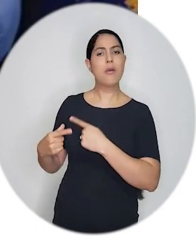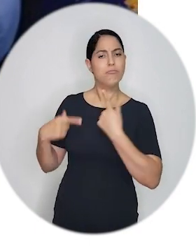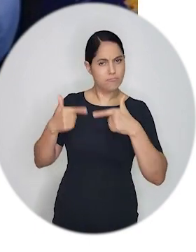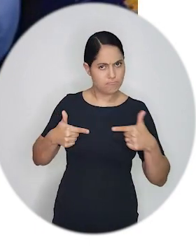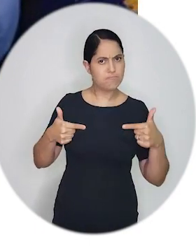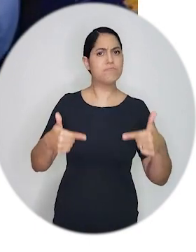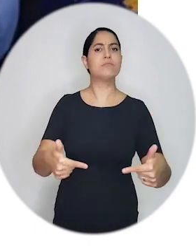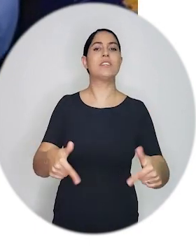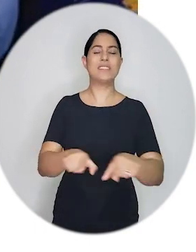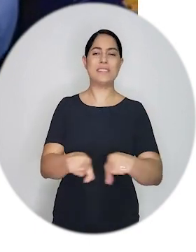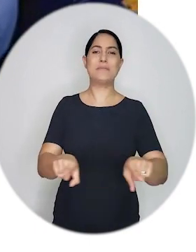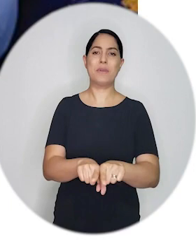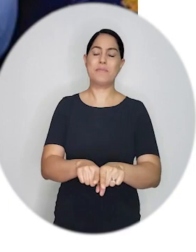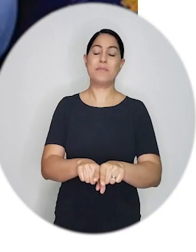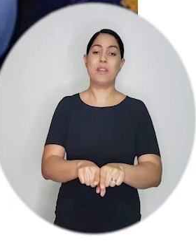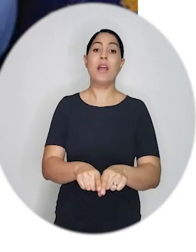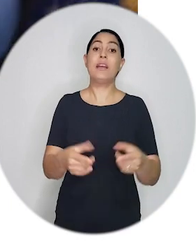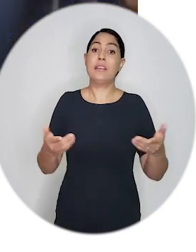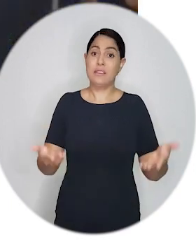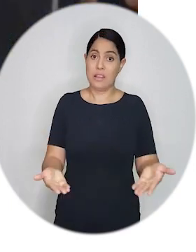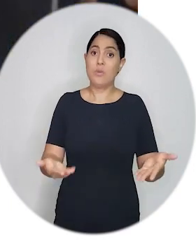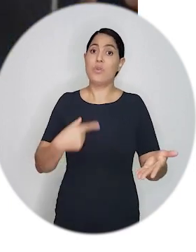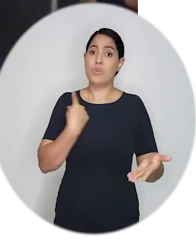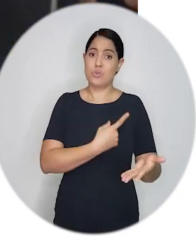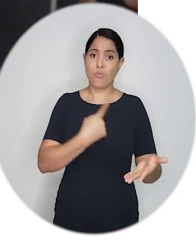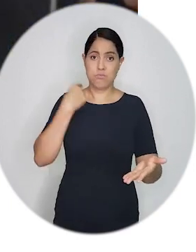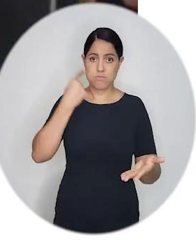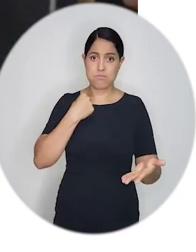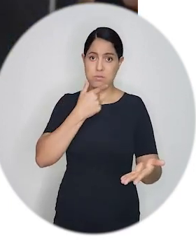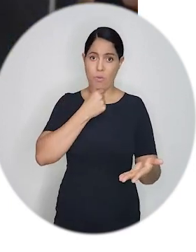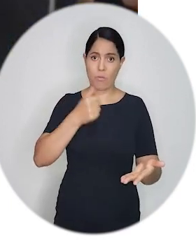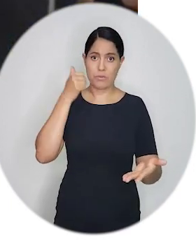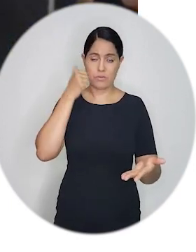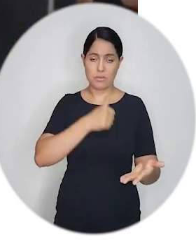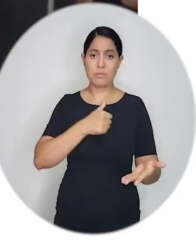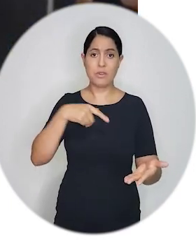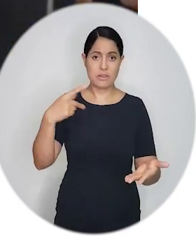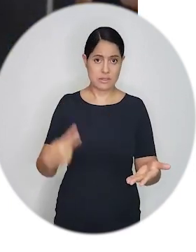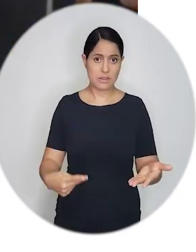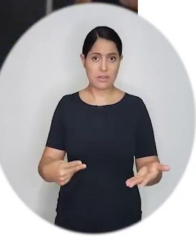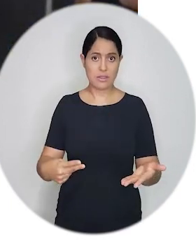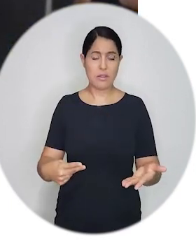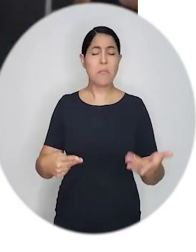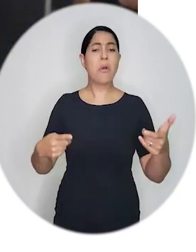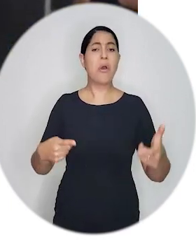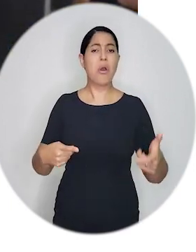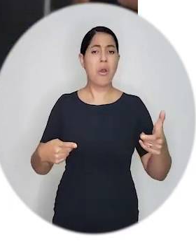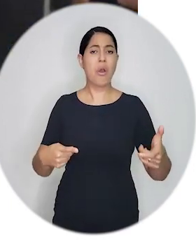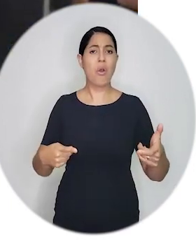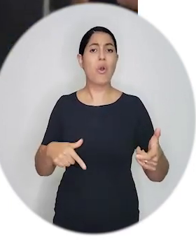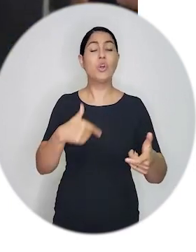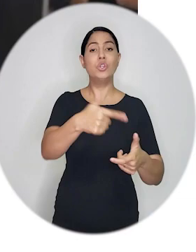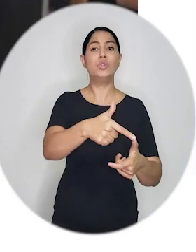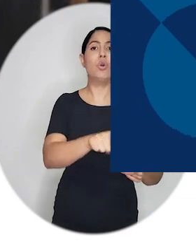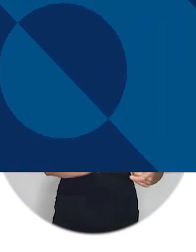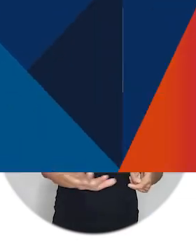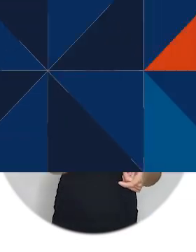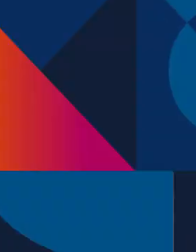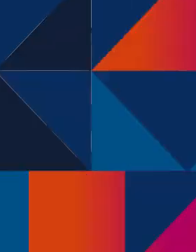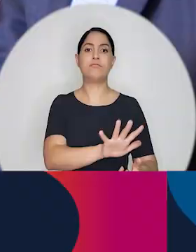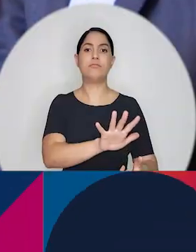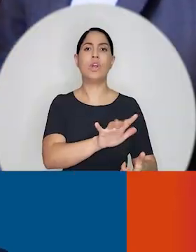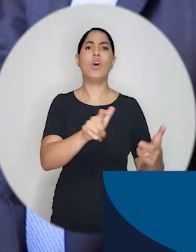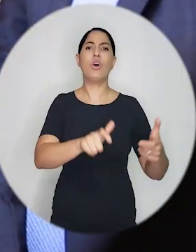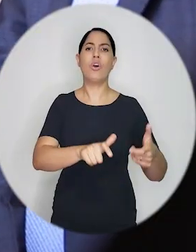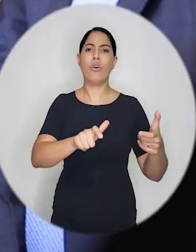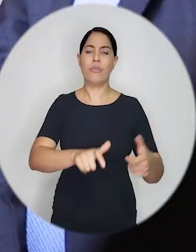nessa caminhada. E por muito tempo nós também, como advogados e advogadas, tivemos que sair daqui